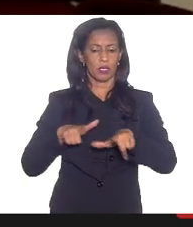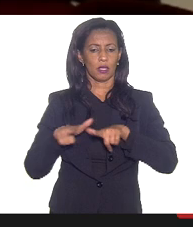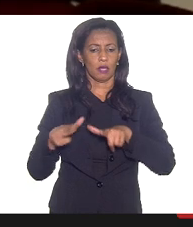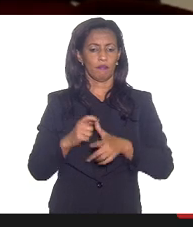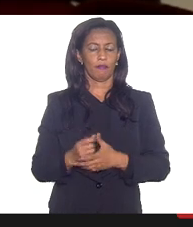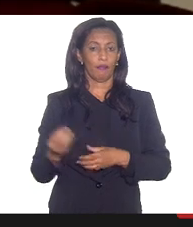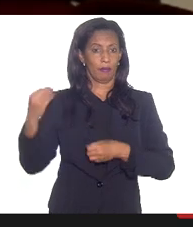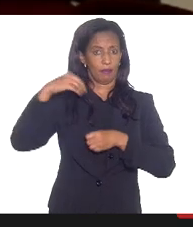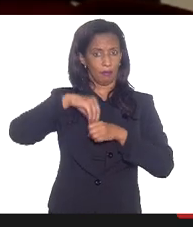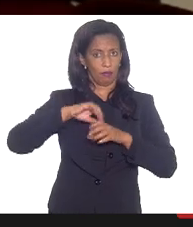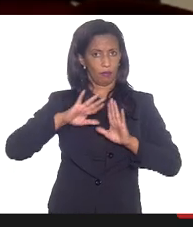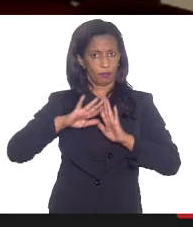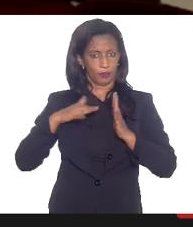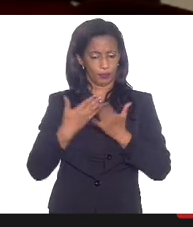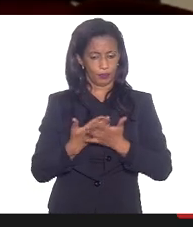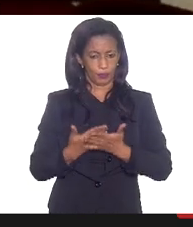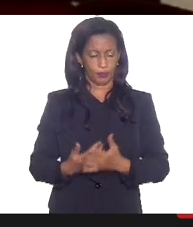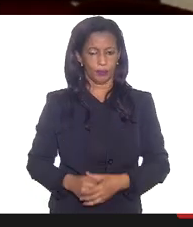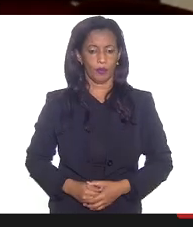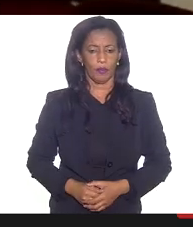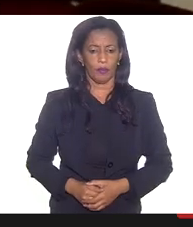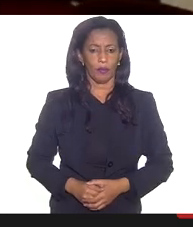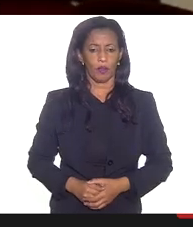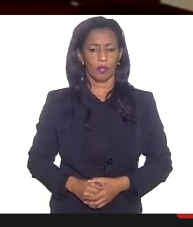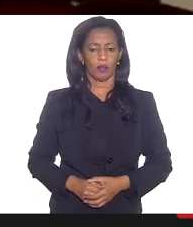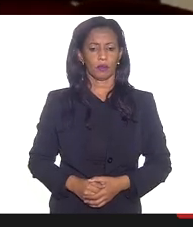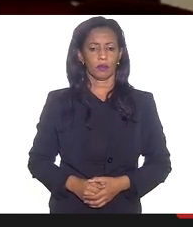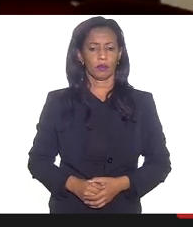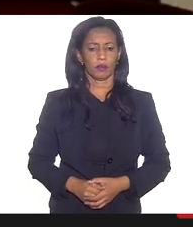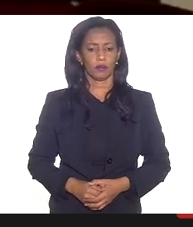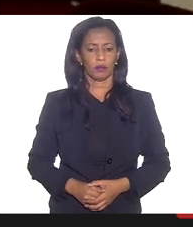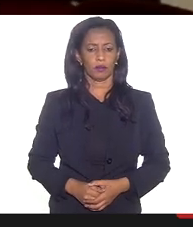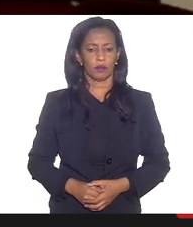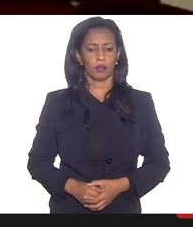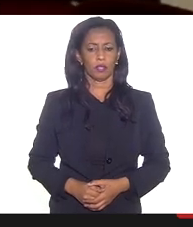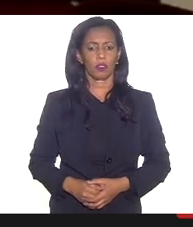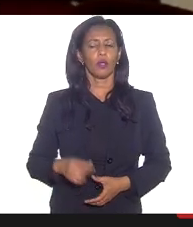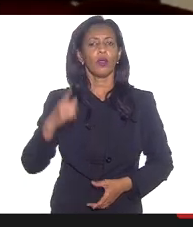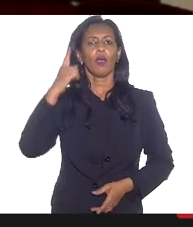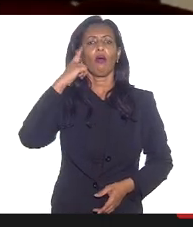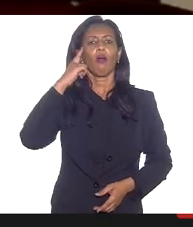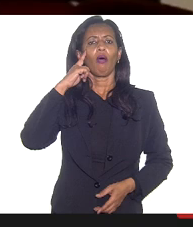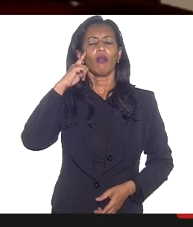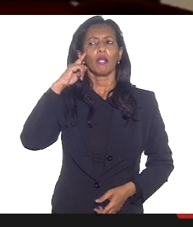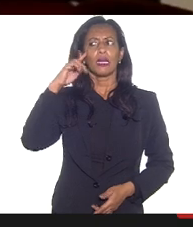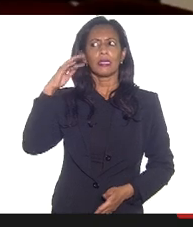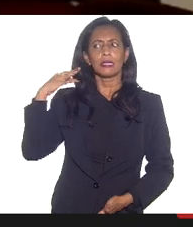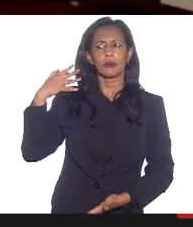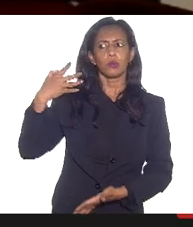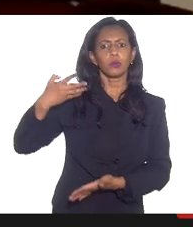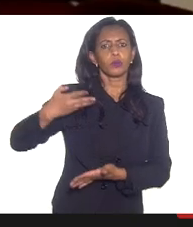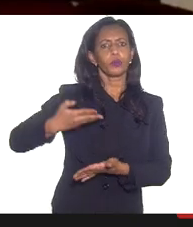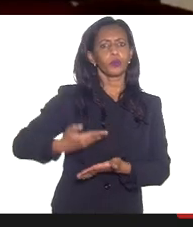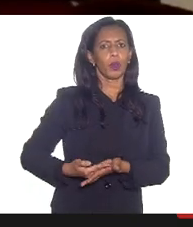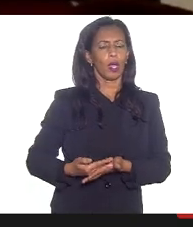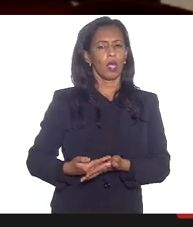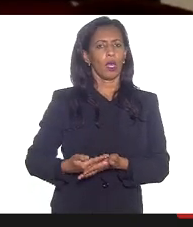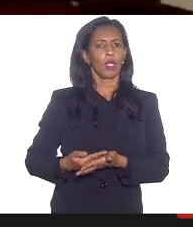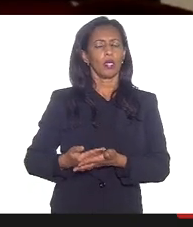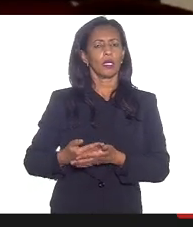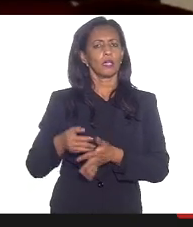nas unidades. Bom, aí qual foi essa linha do tempo nesse processo aí de